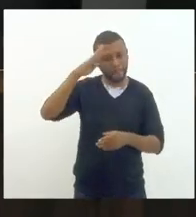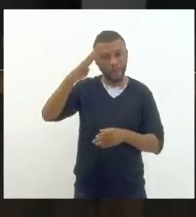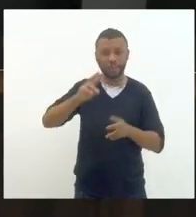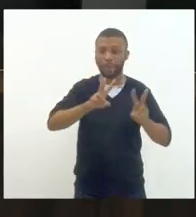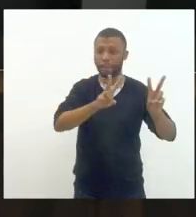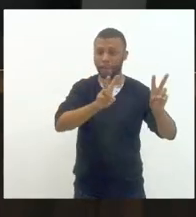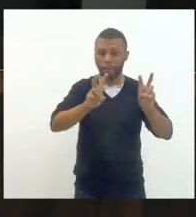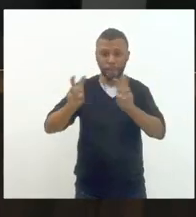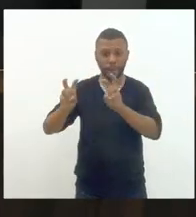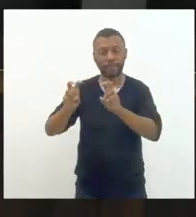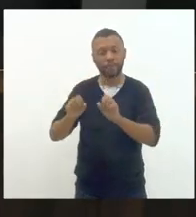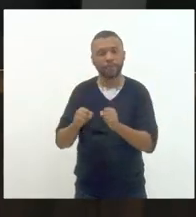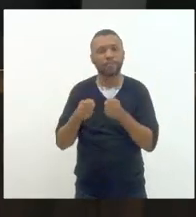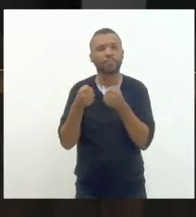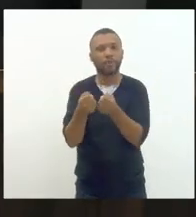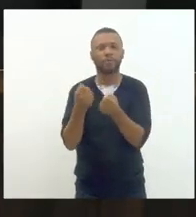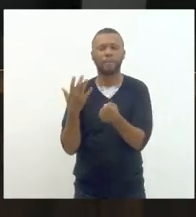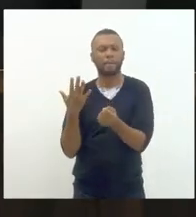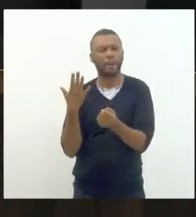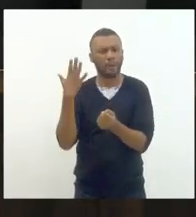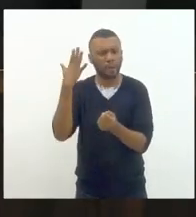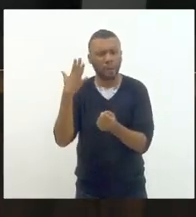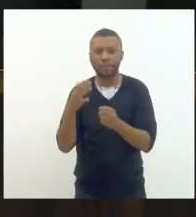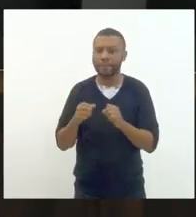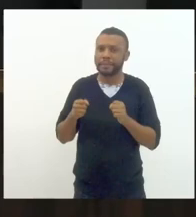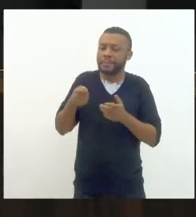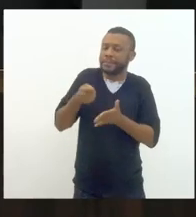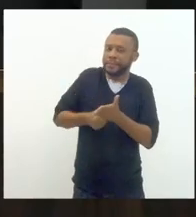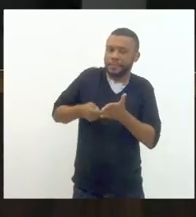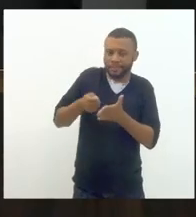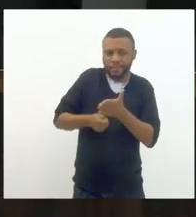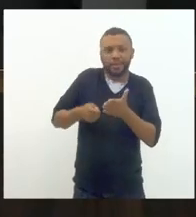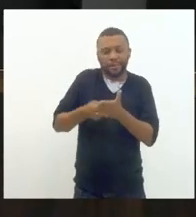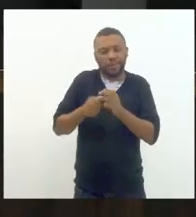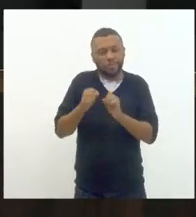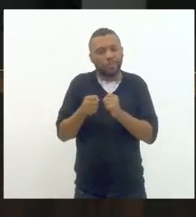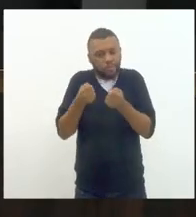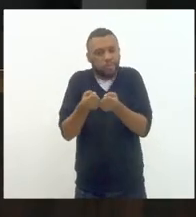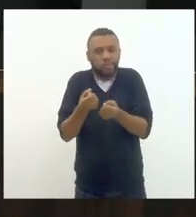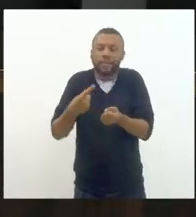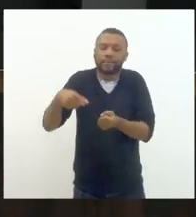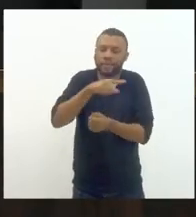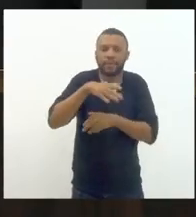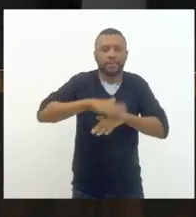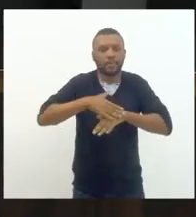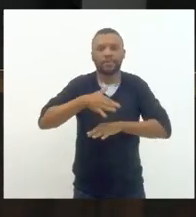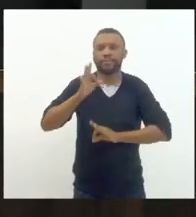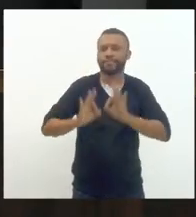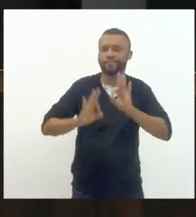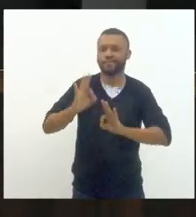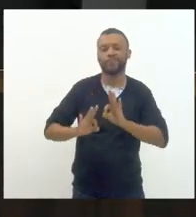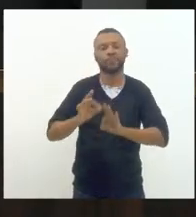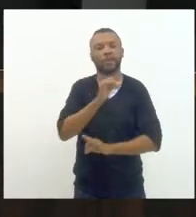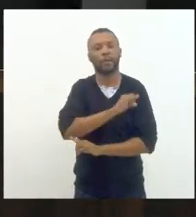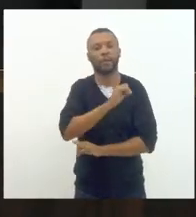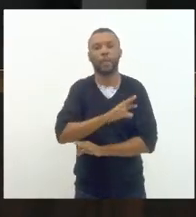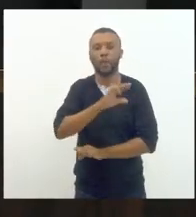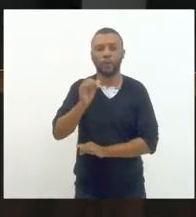citei, pelo grande esforço, toda a dedicação que vocês fazem para o Estado do Rio de Janeiro.